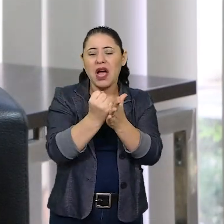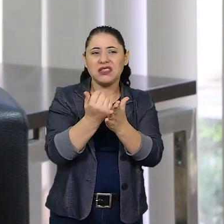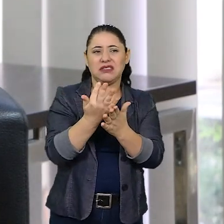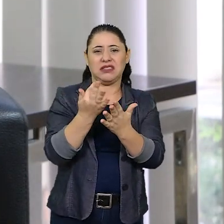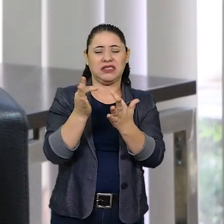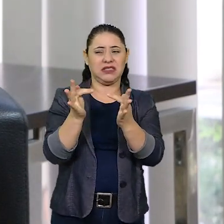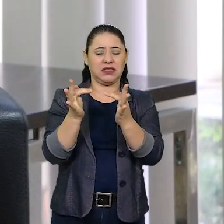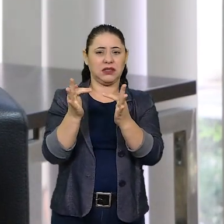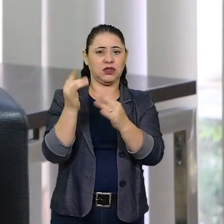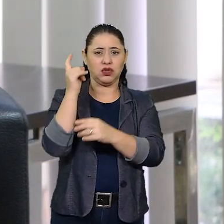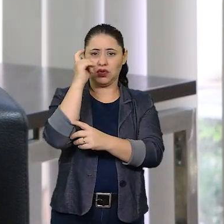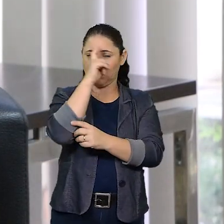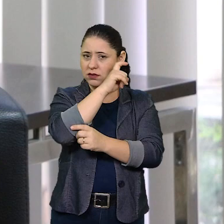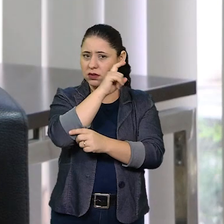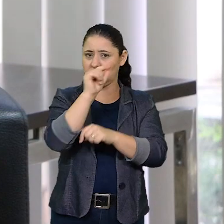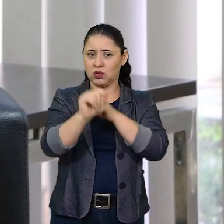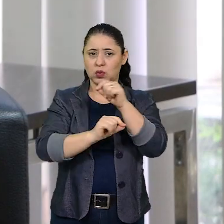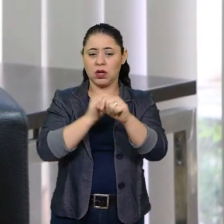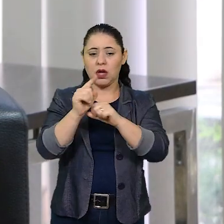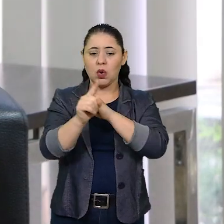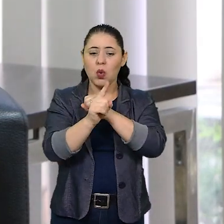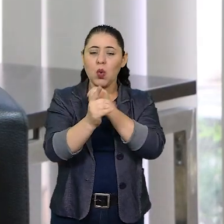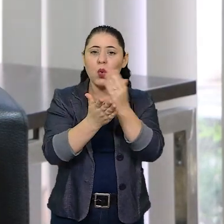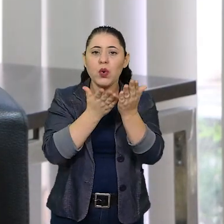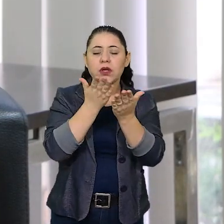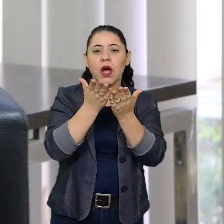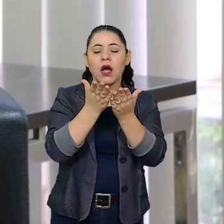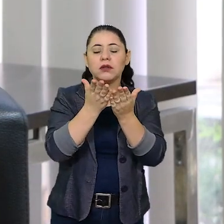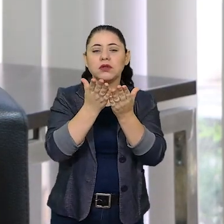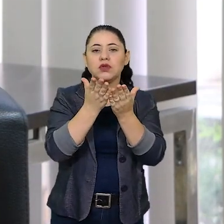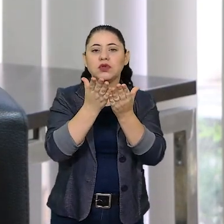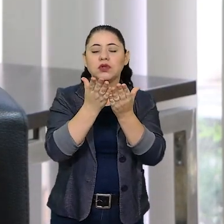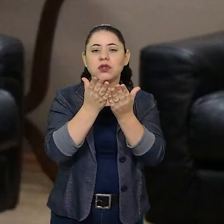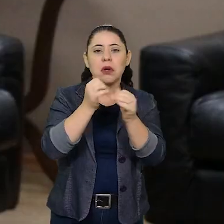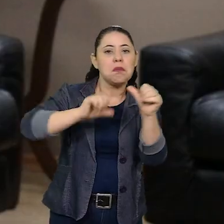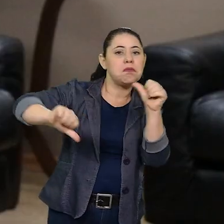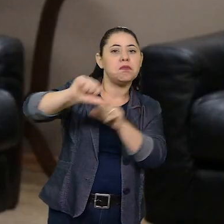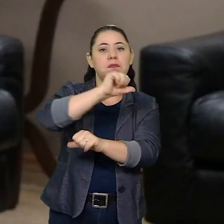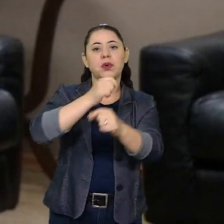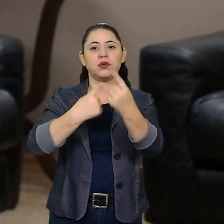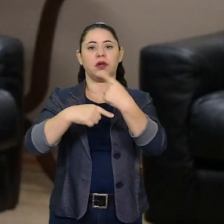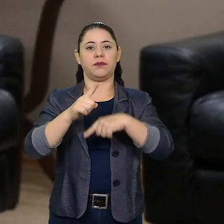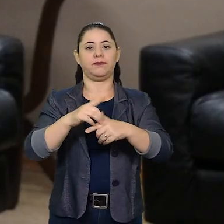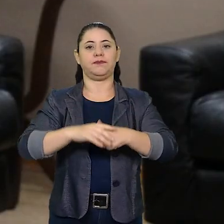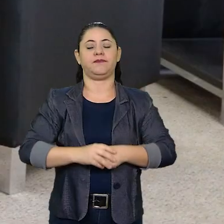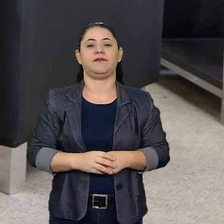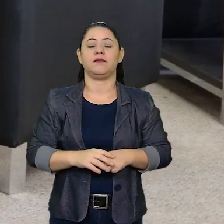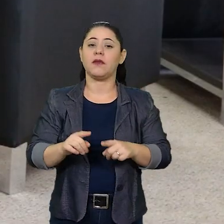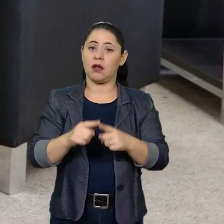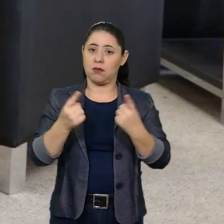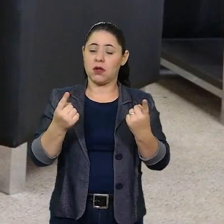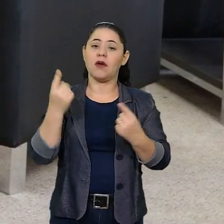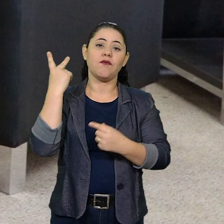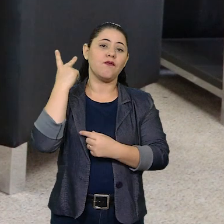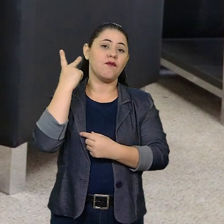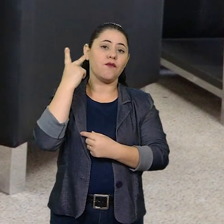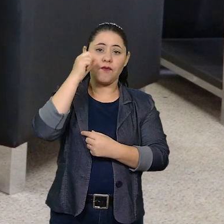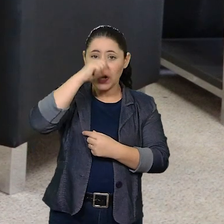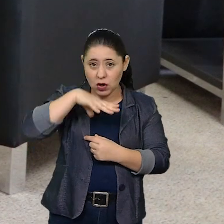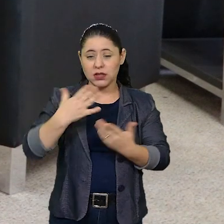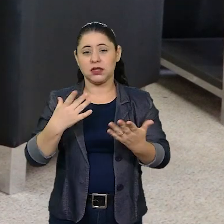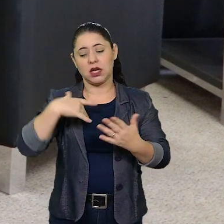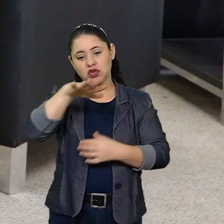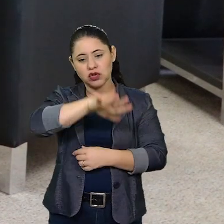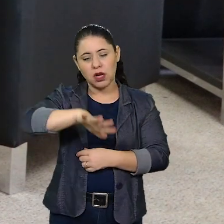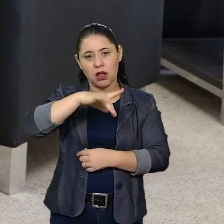mais difíceis de serem tratados e de serem revertidos, né? Mas, de qualquer forma, a violência, de